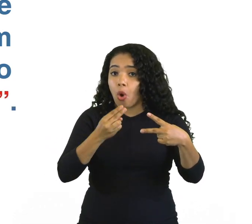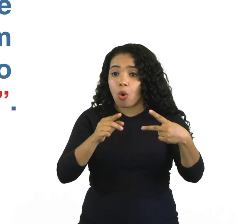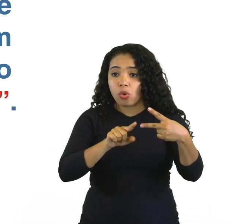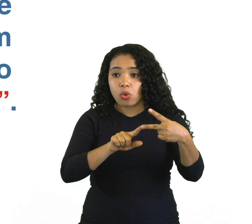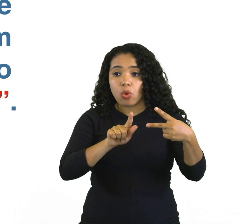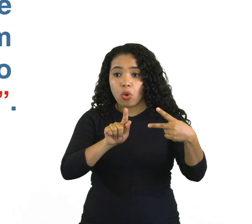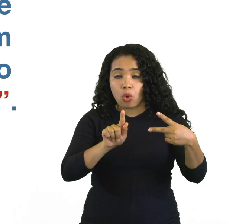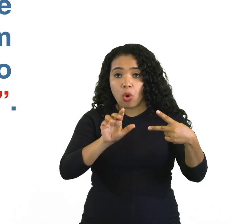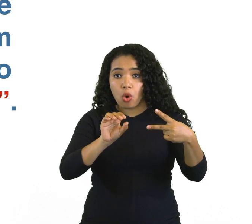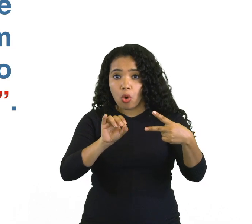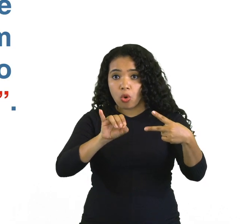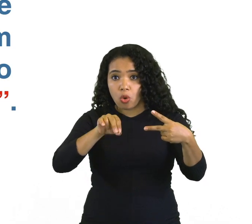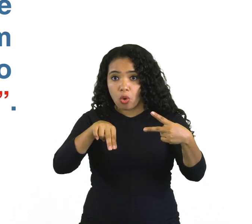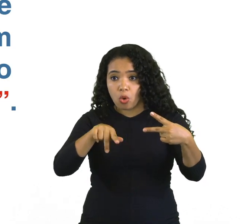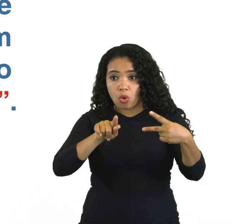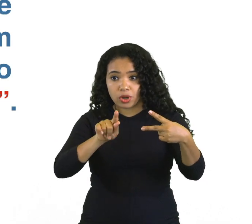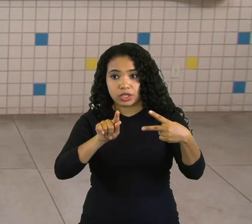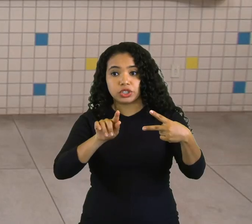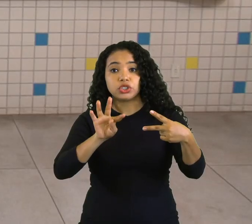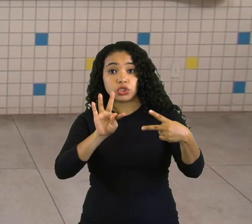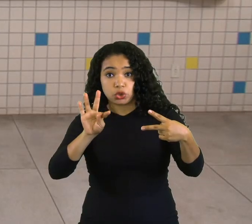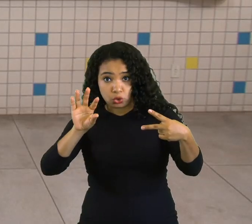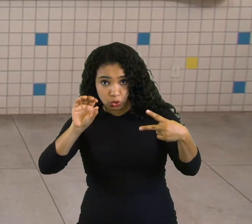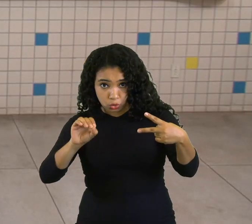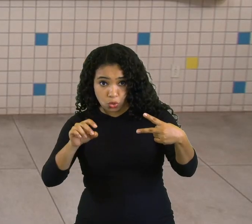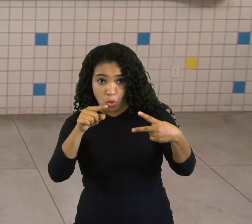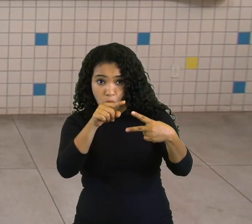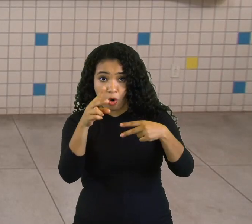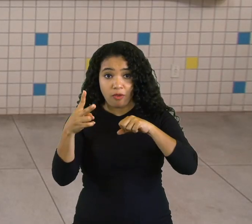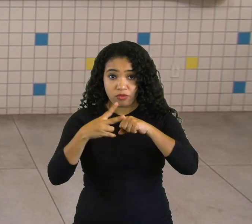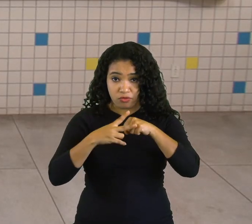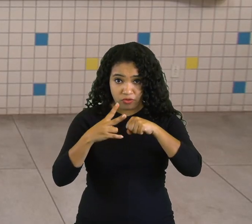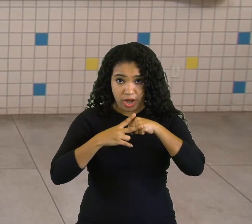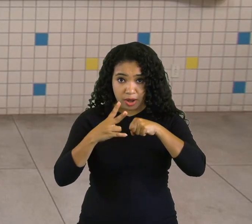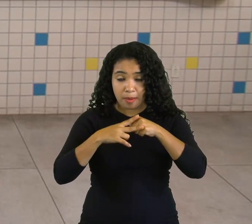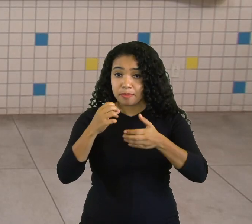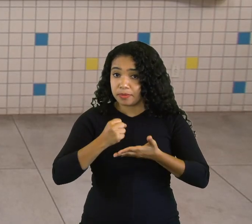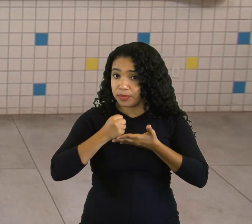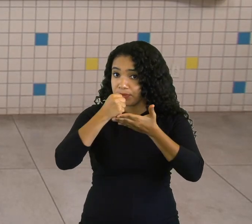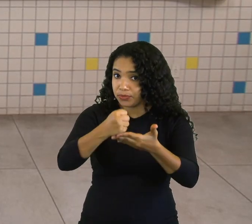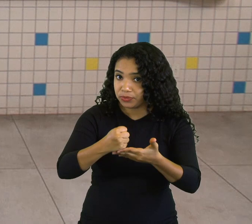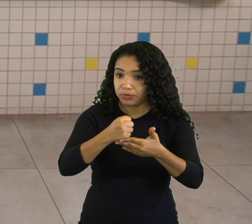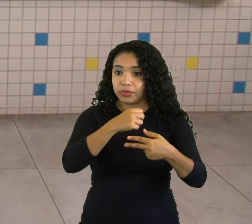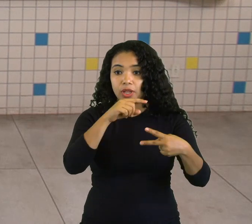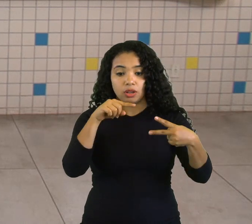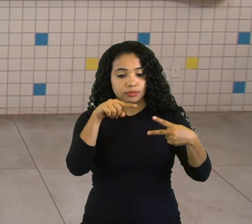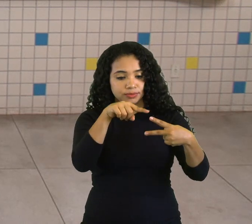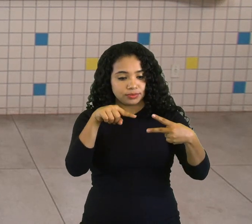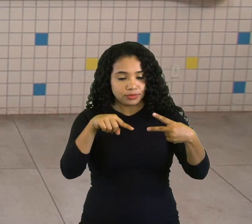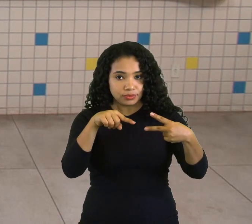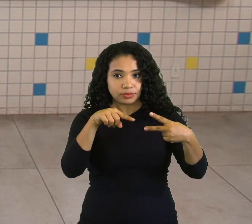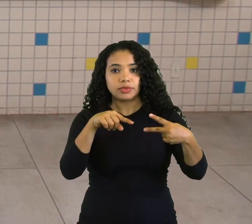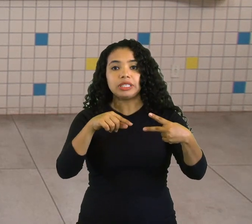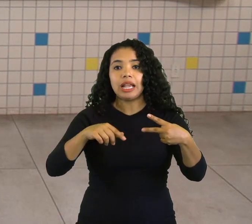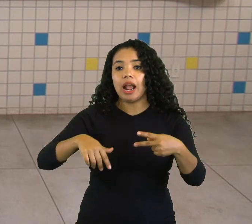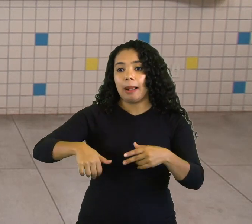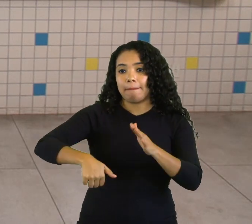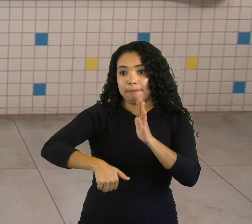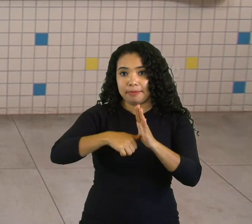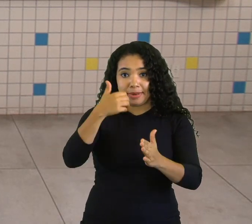verbos auxiliares, ok, galera? Então, a gente tem que entender que o will, nessa primeira aula, a gente vai ficar só com o